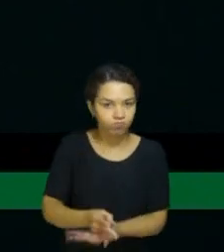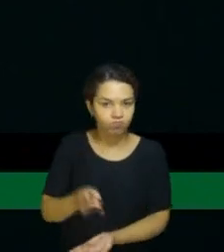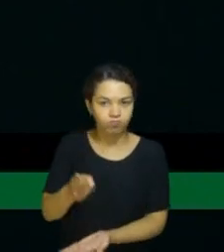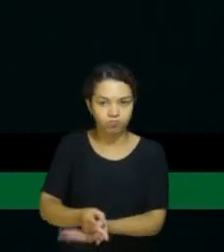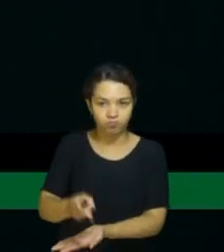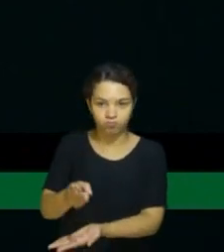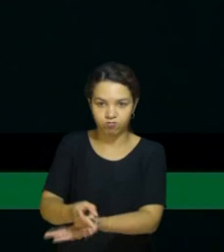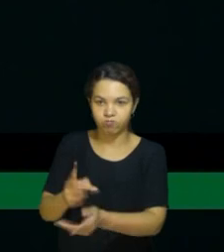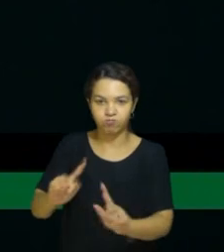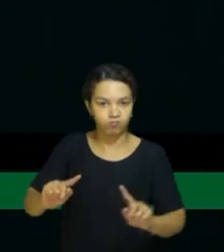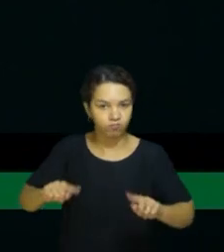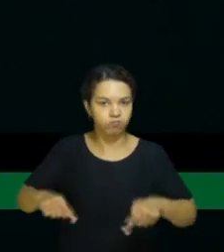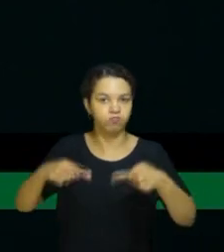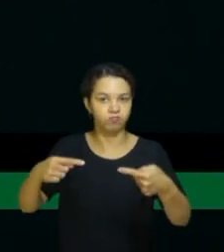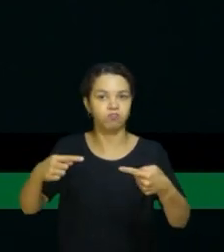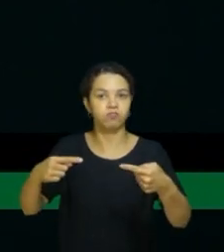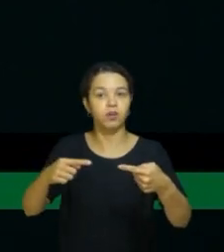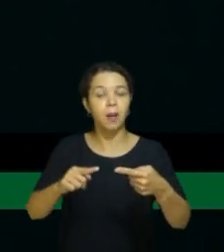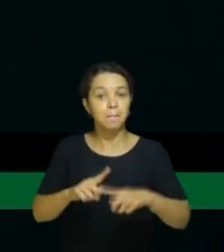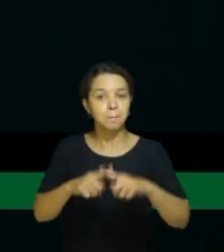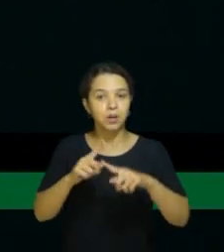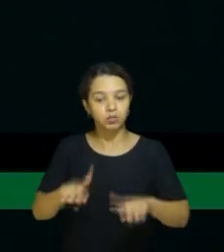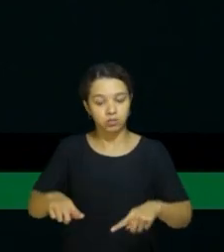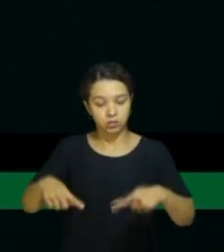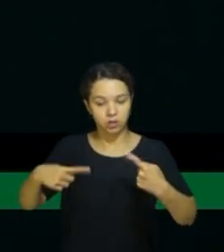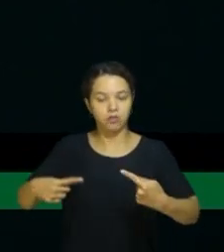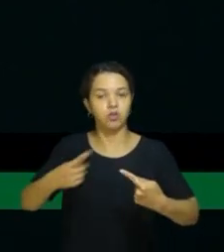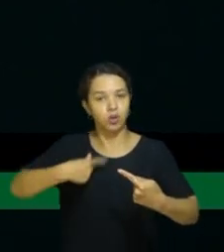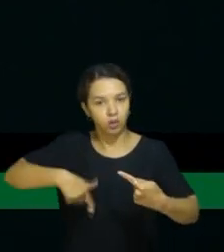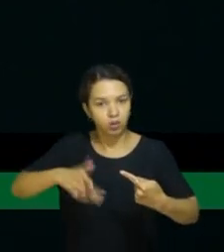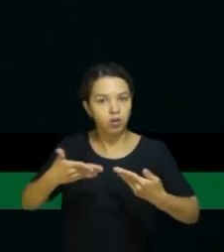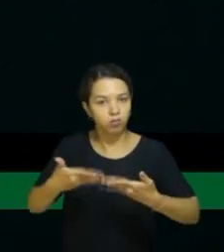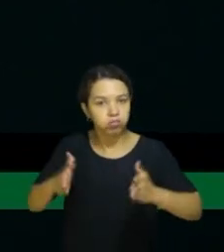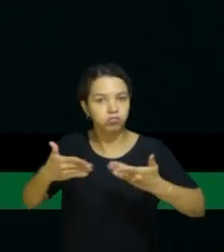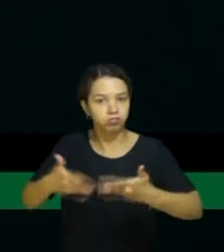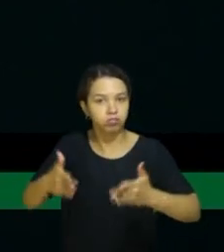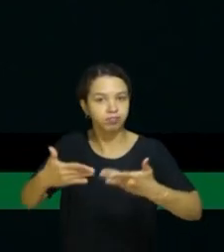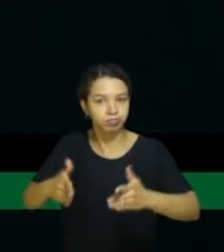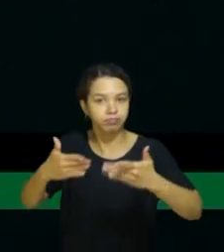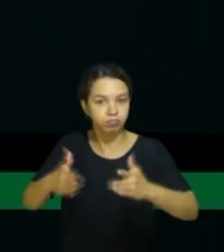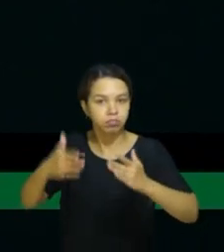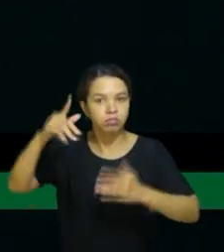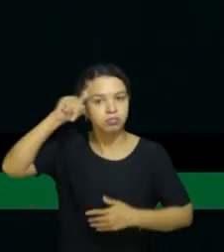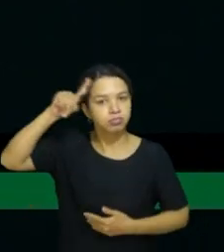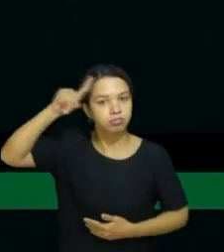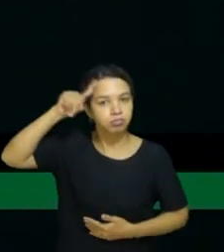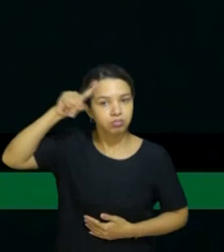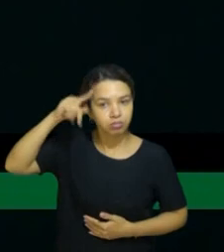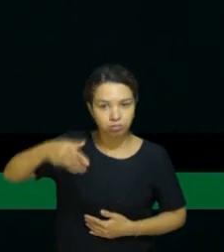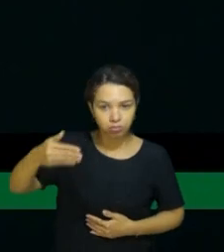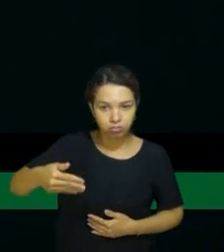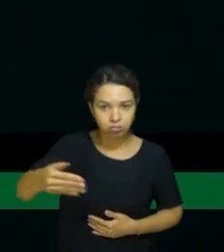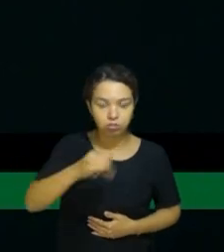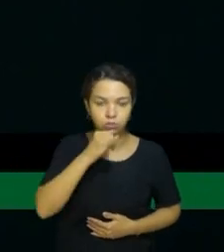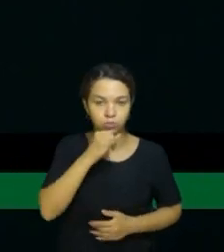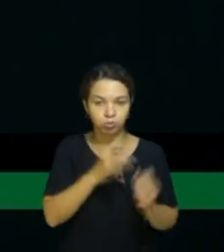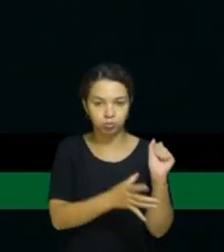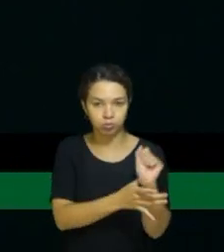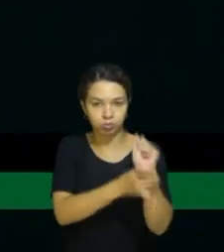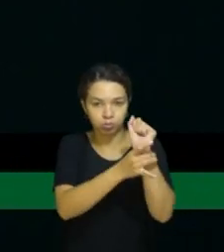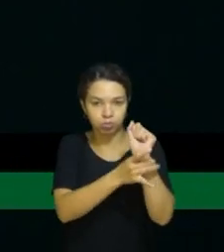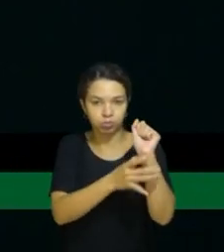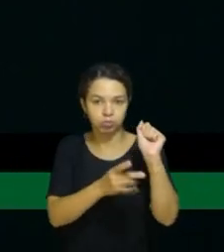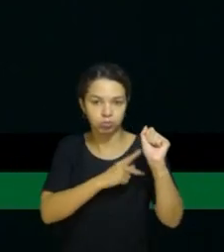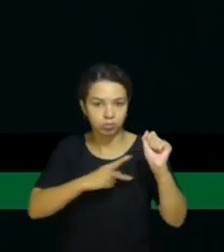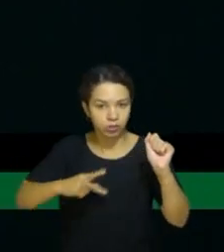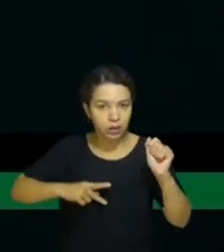sempre mas os desafios vão sendo enfrentados a cada dia a segurança pública